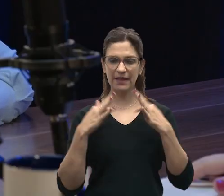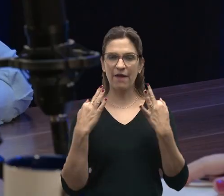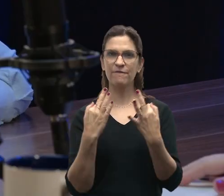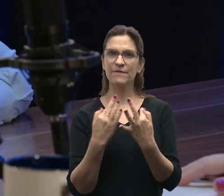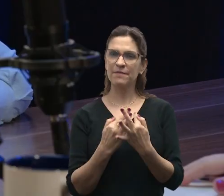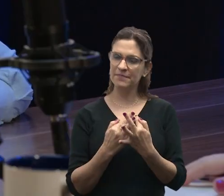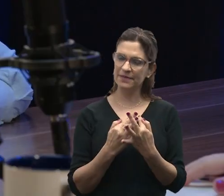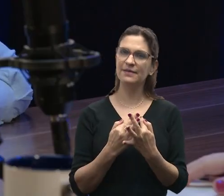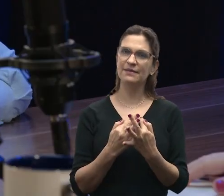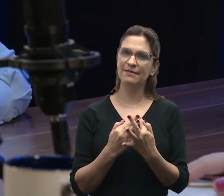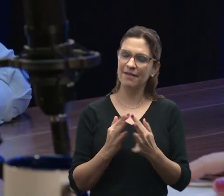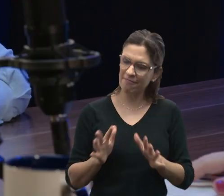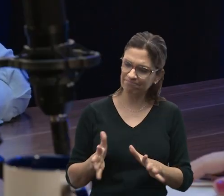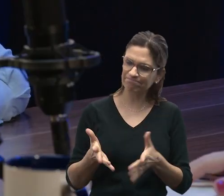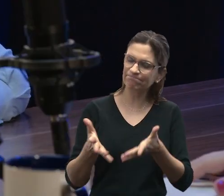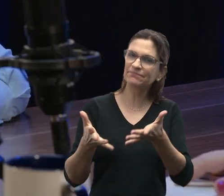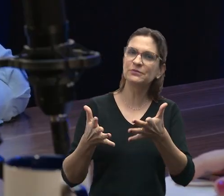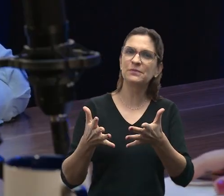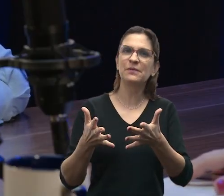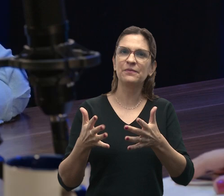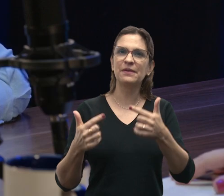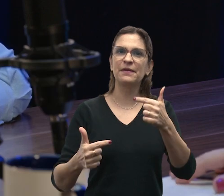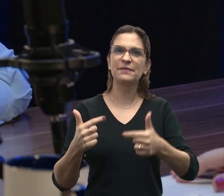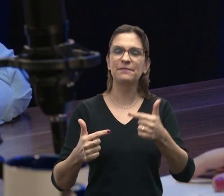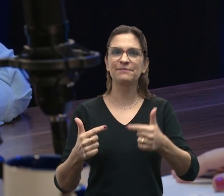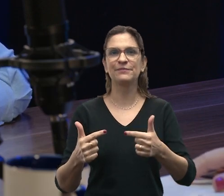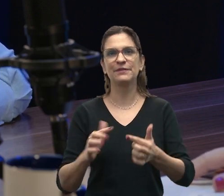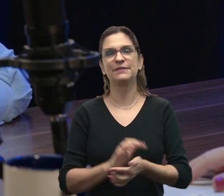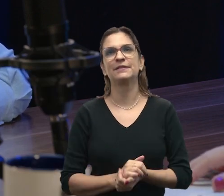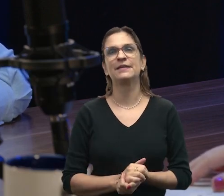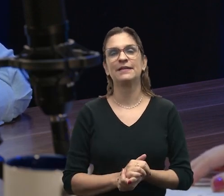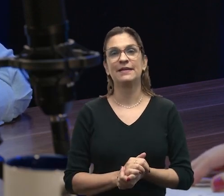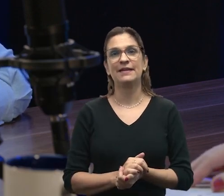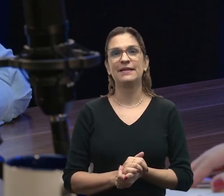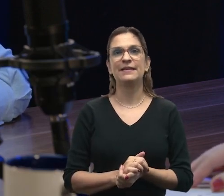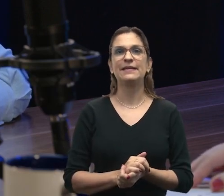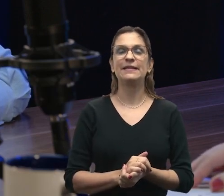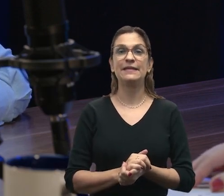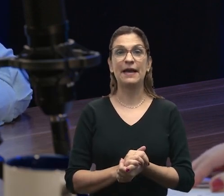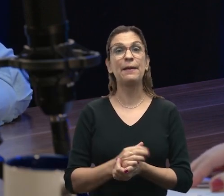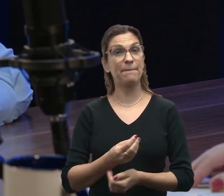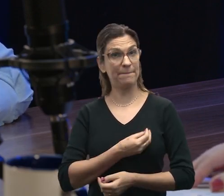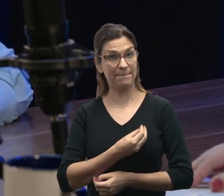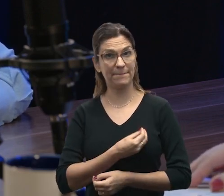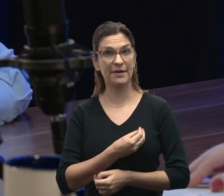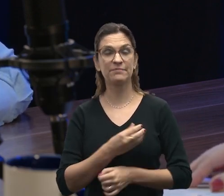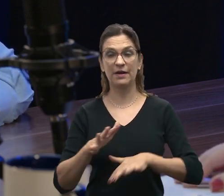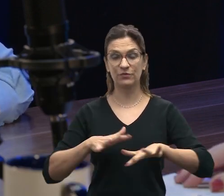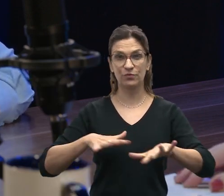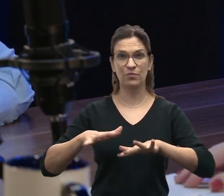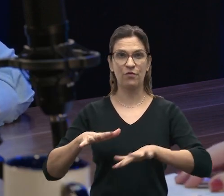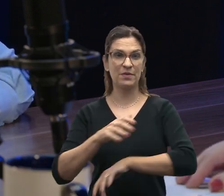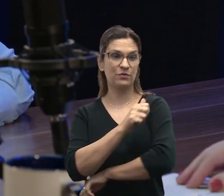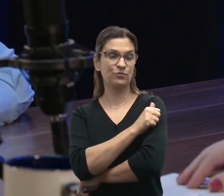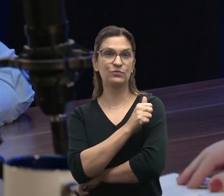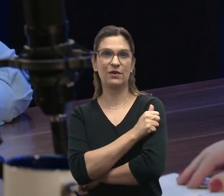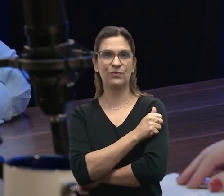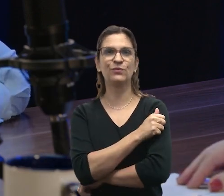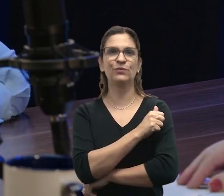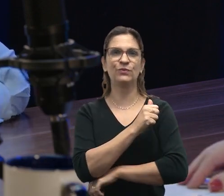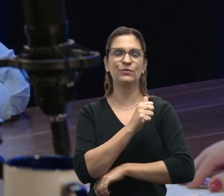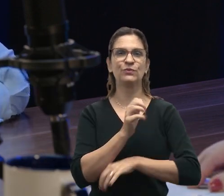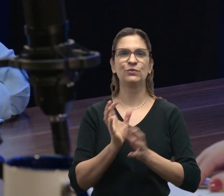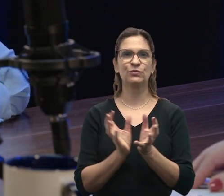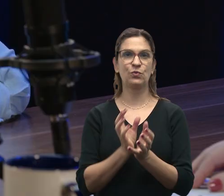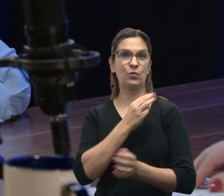estimulou essa participação política. E eu já fui cedo para o movimento estudantil secundarista, né? Que a gente chamava assim os estudantes do